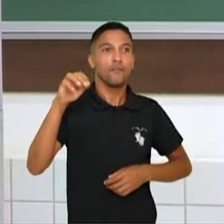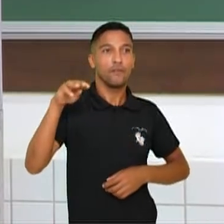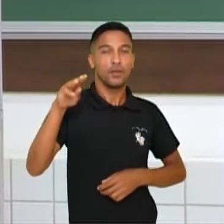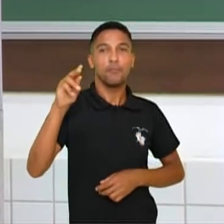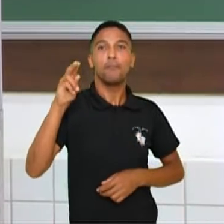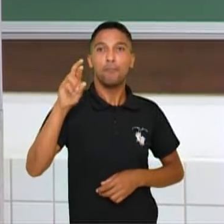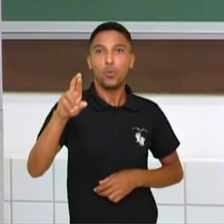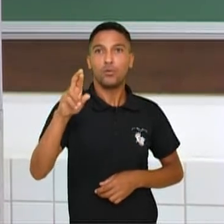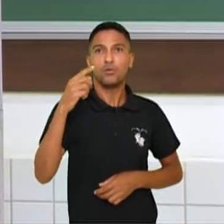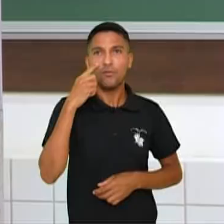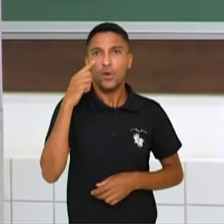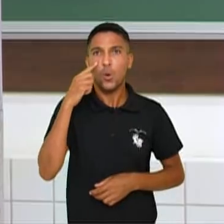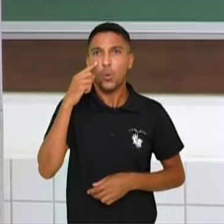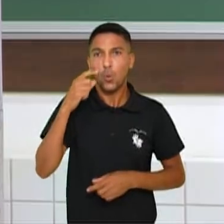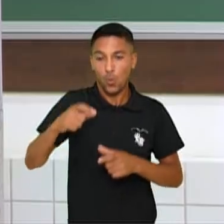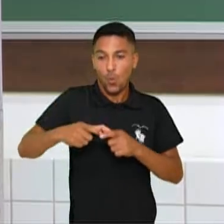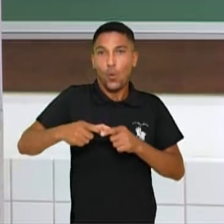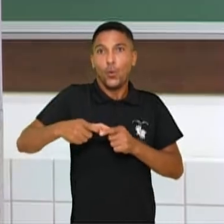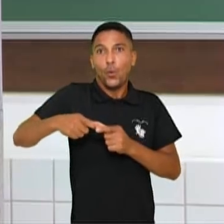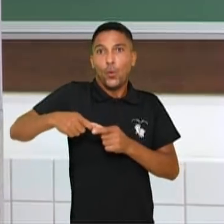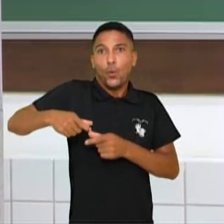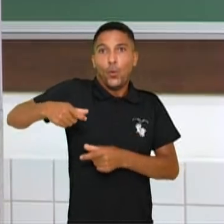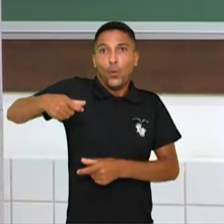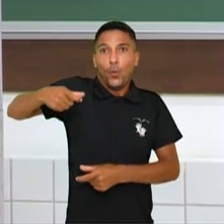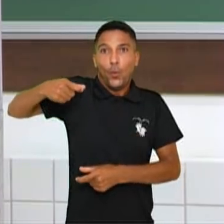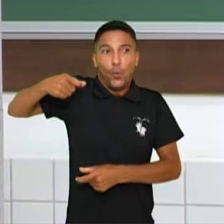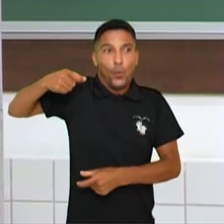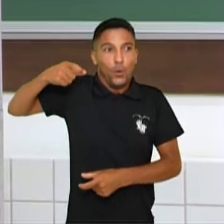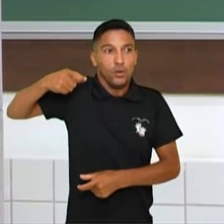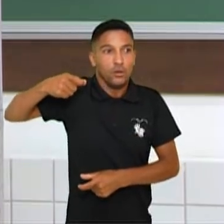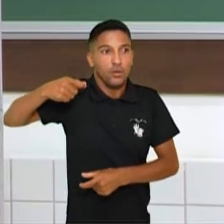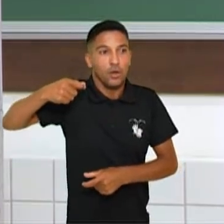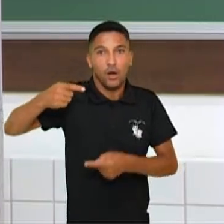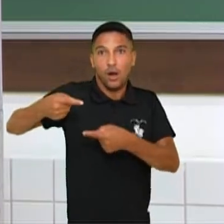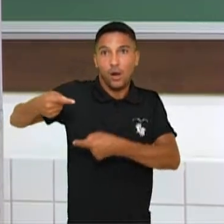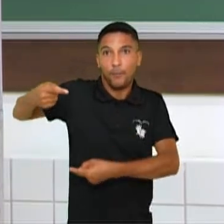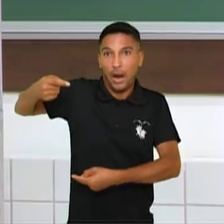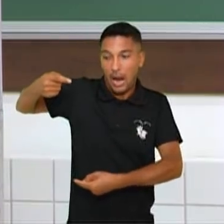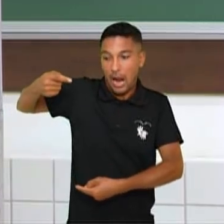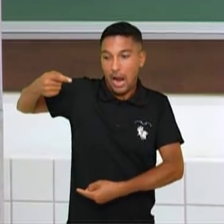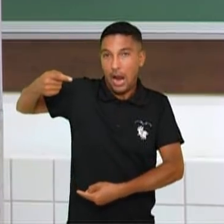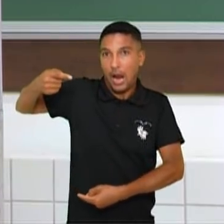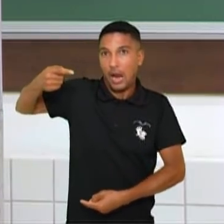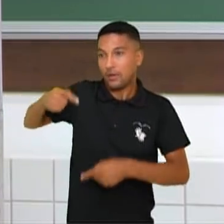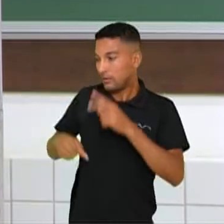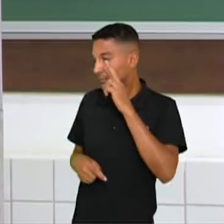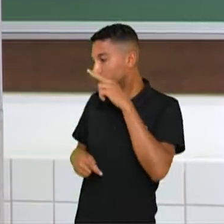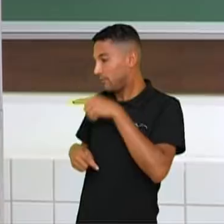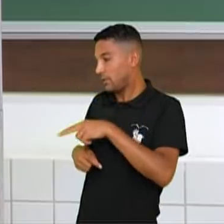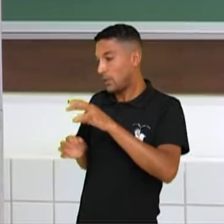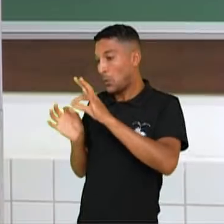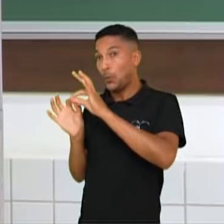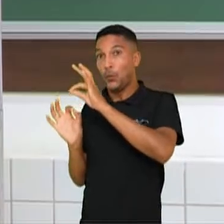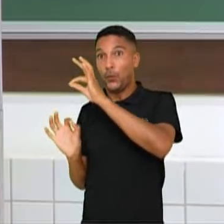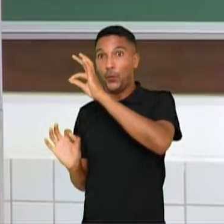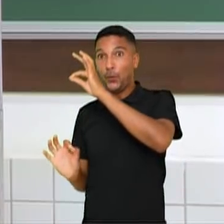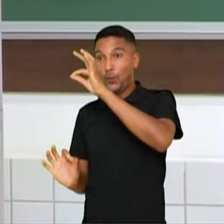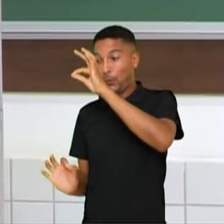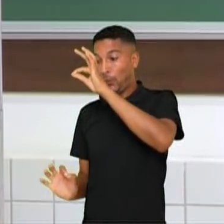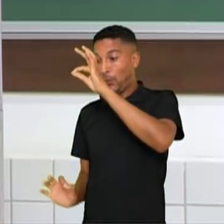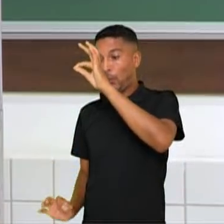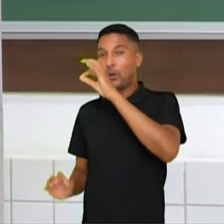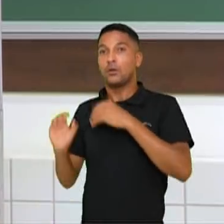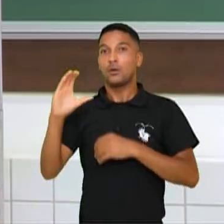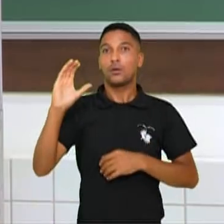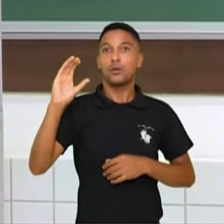dele. Não, aqui eu estou vendo a largura. Olha onde a minha mão está aqui em cima e onde ela está aqui embaixo. Eu tenho, então, o meu